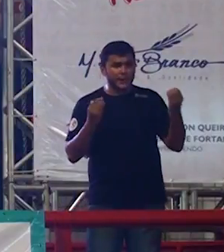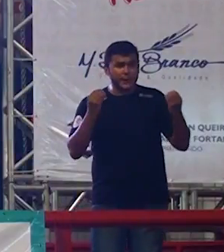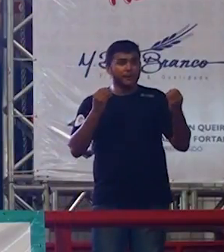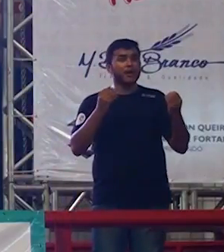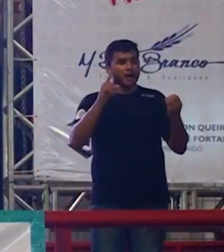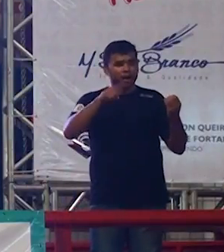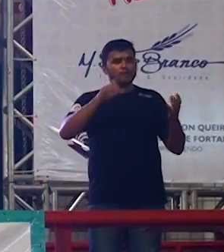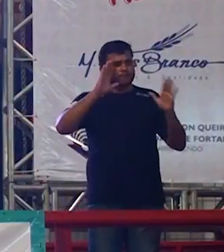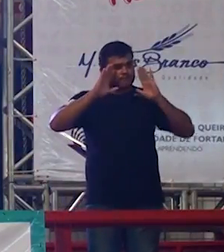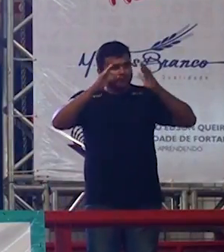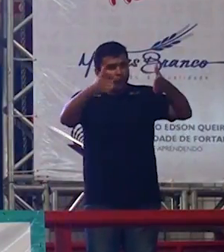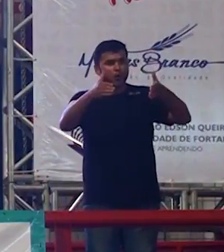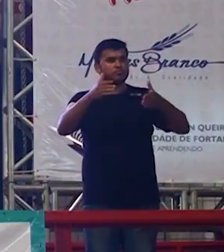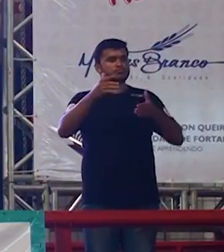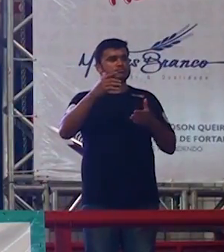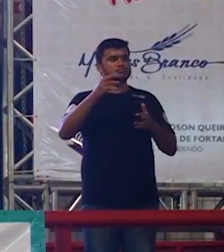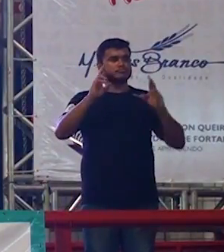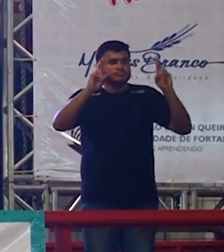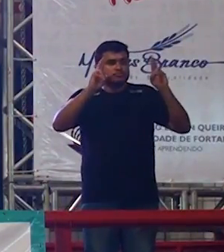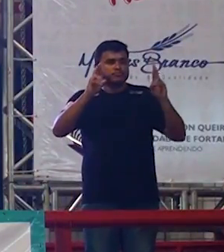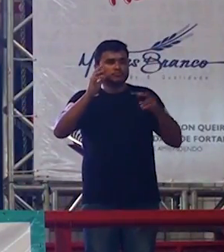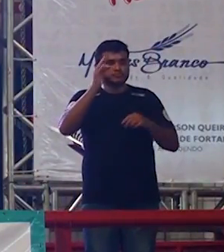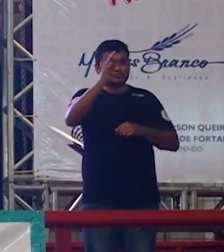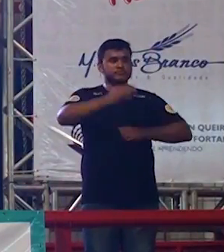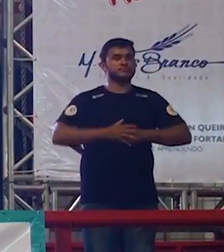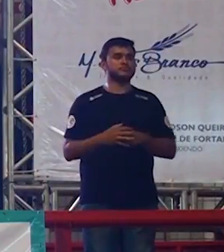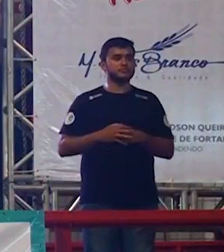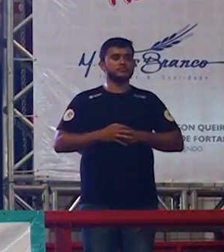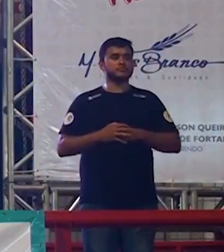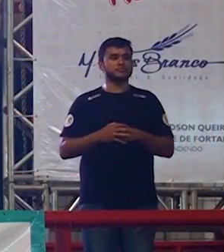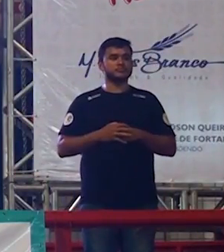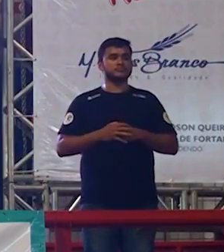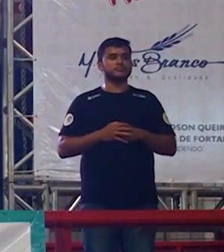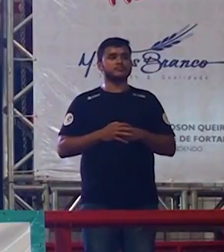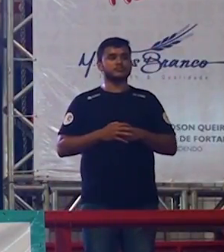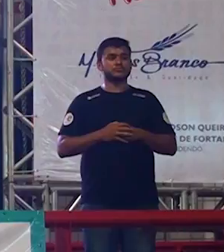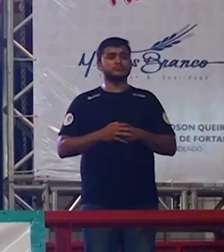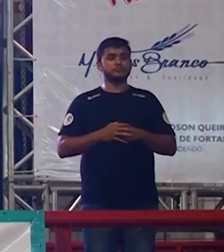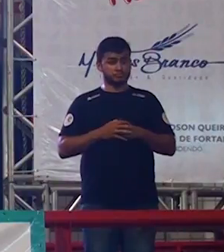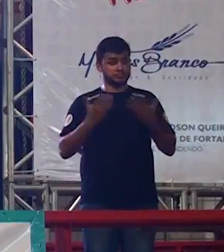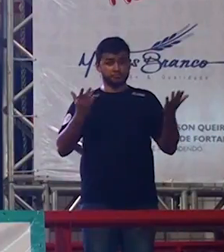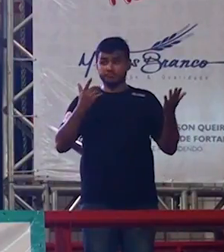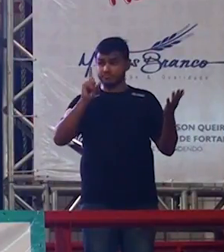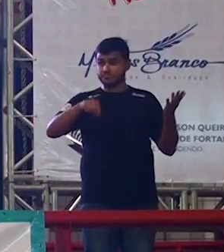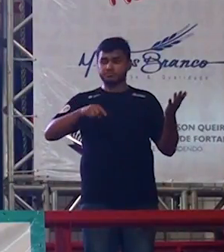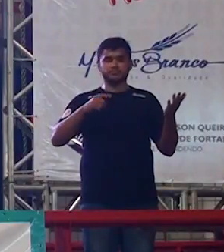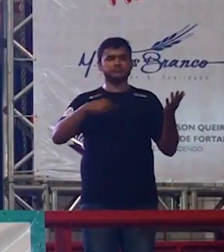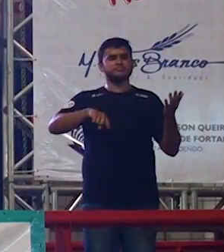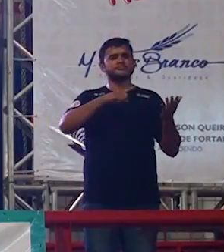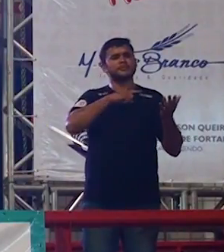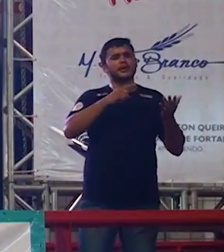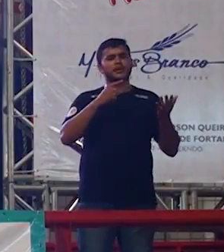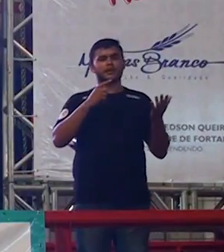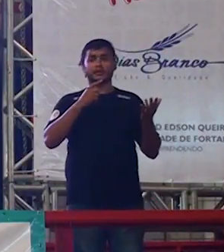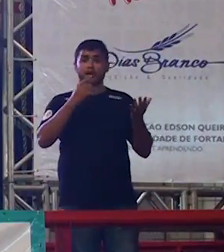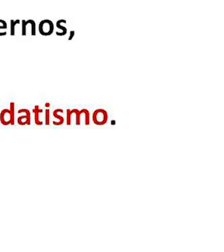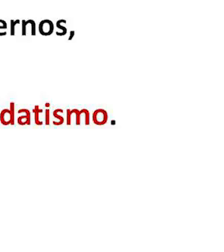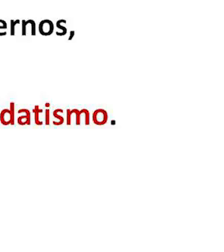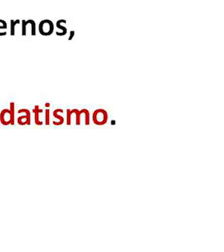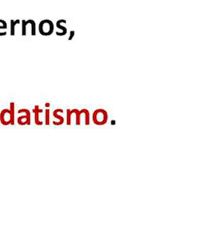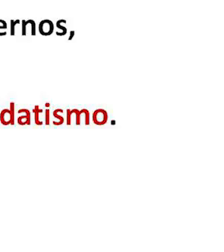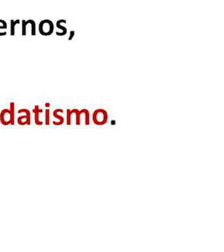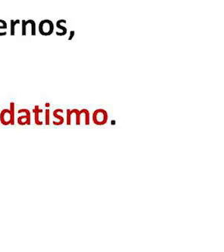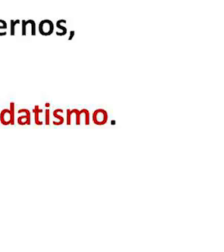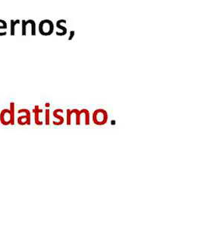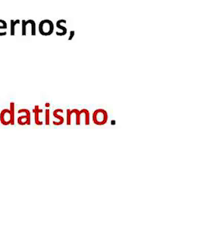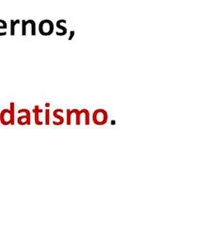perseverança. E ainda ajuda a desenvolver as habilidades sociais. Ok? Agora, todo mundo também tem que aprender a estudar